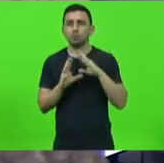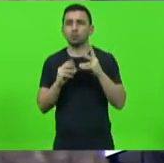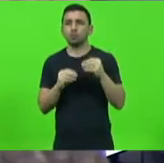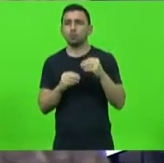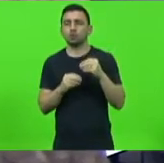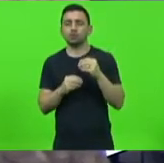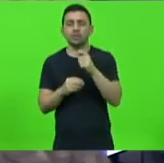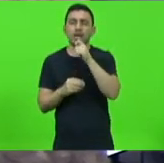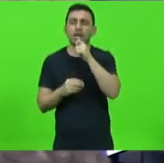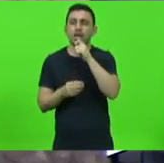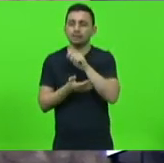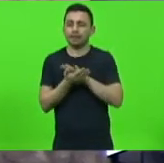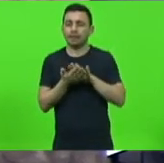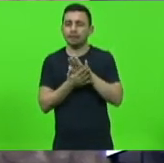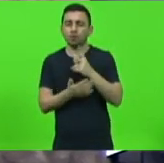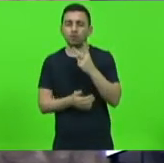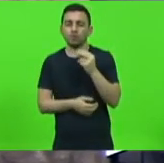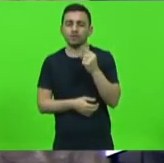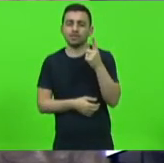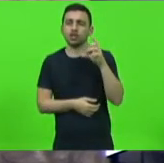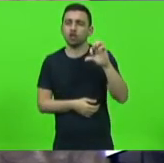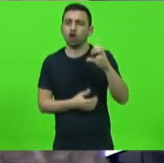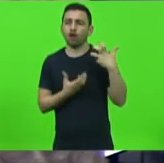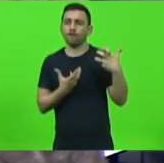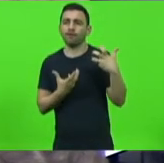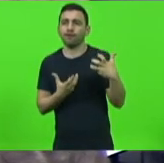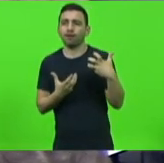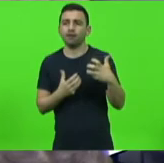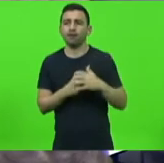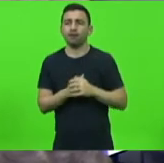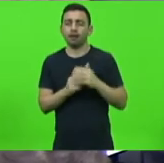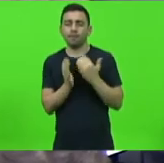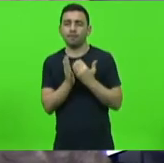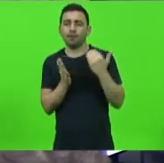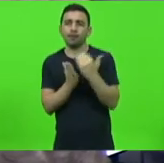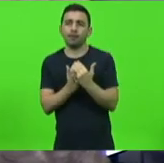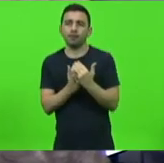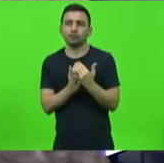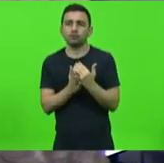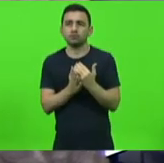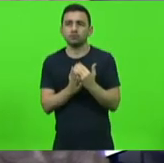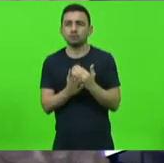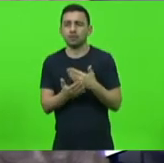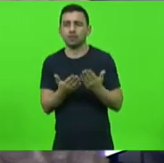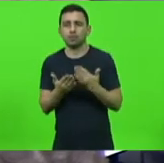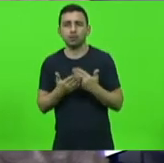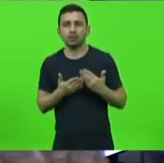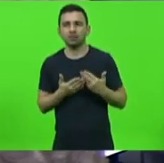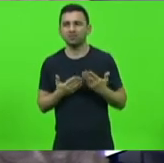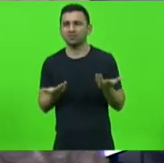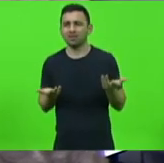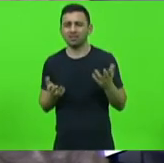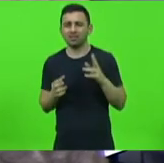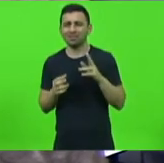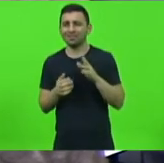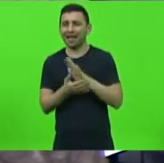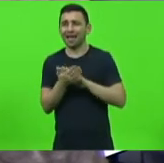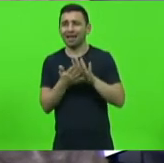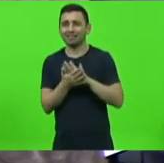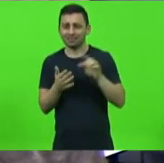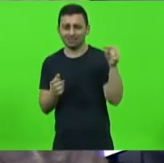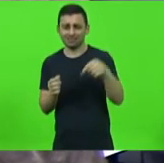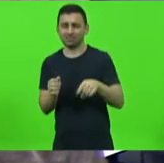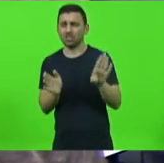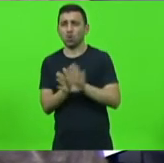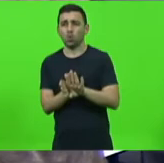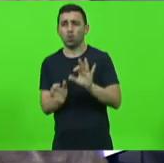em 2019 a gente queria um aumento e no final ficou todo mundo sem. Nem veio para casa. Vamos parar com esse